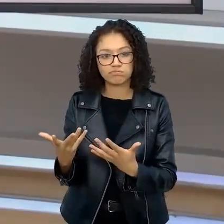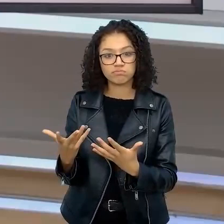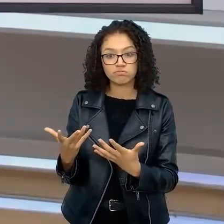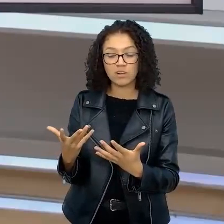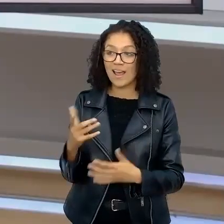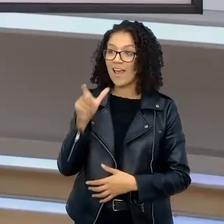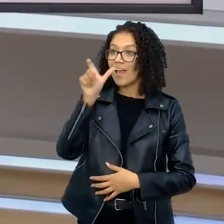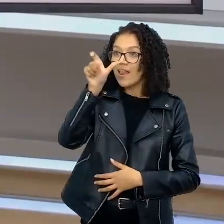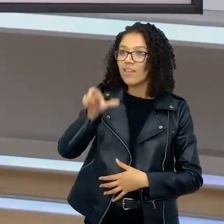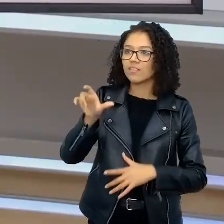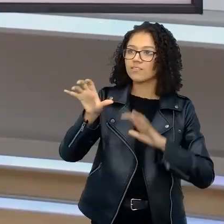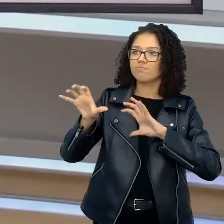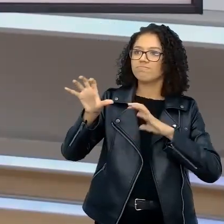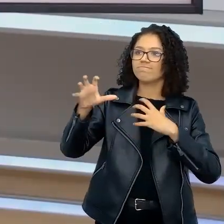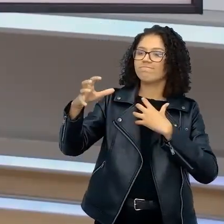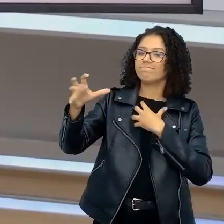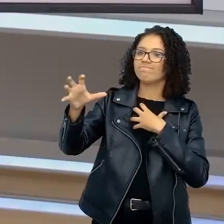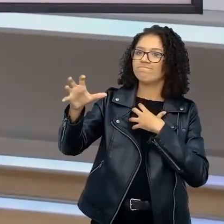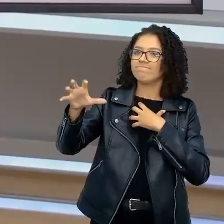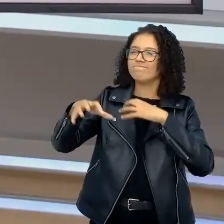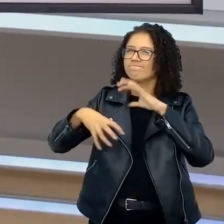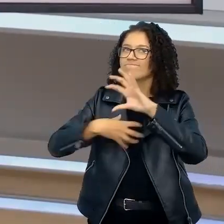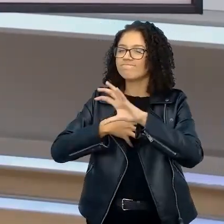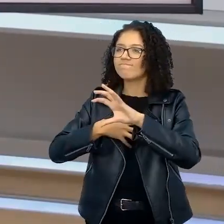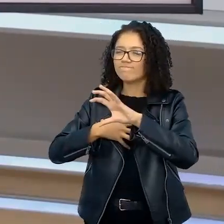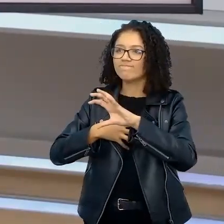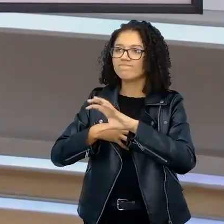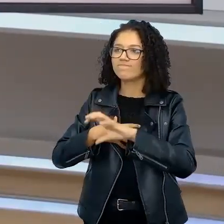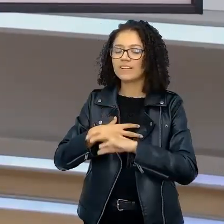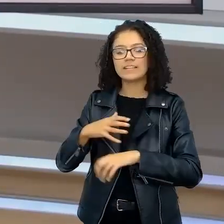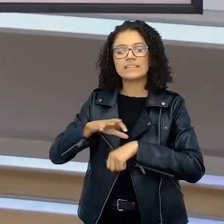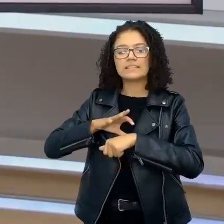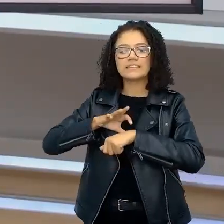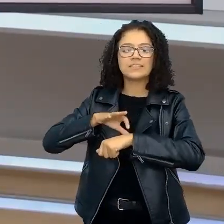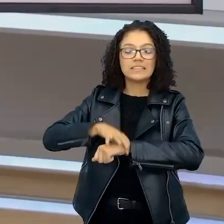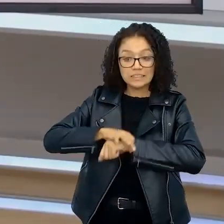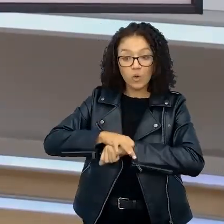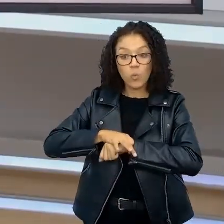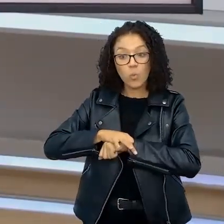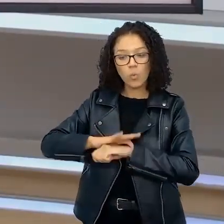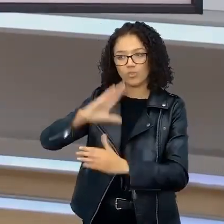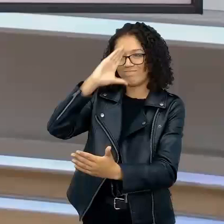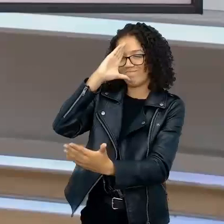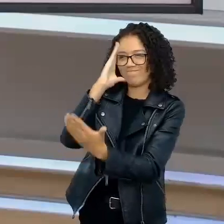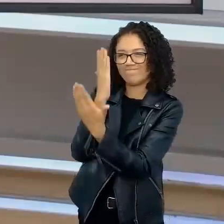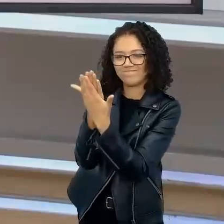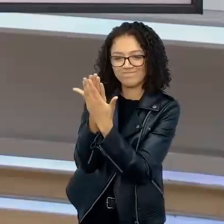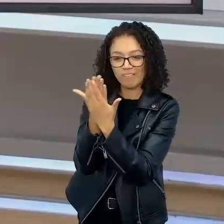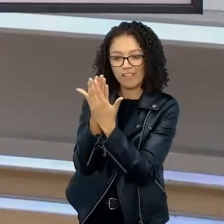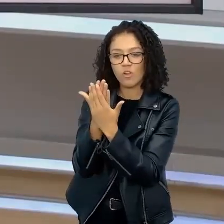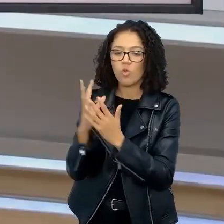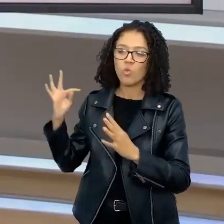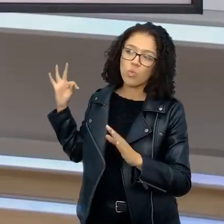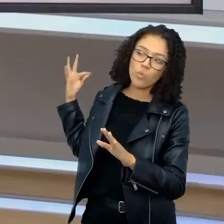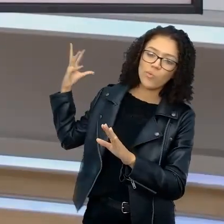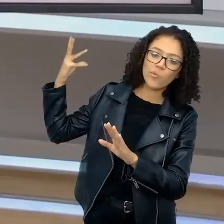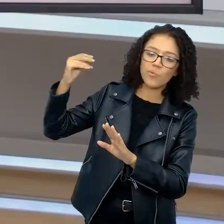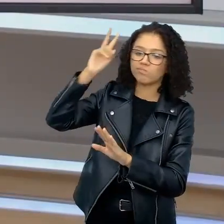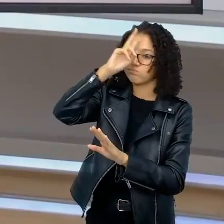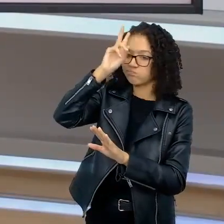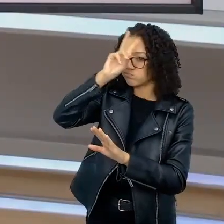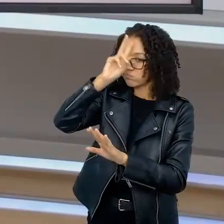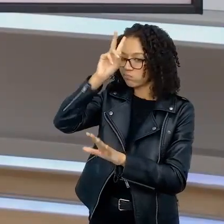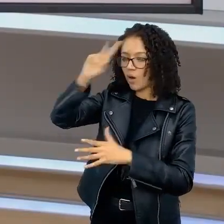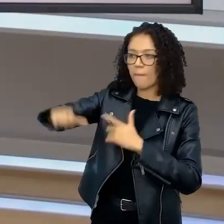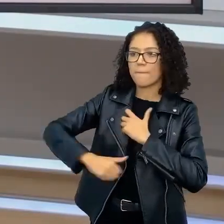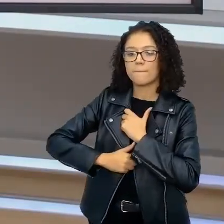encontrar alguém ali nesse espaço onde ela se sente segura, confortável, em quem ela confia para revelar essa situação de violência.